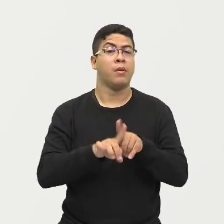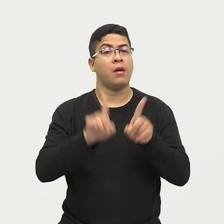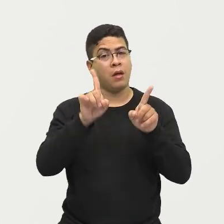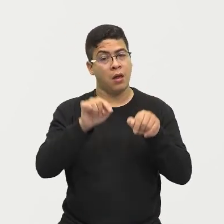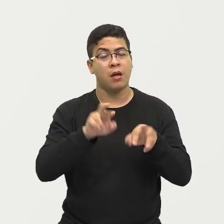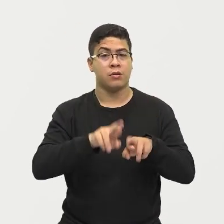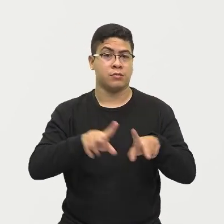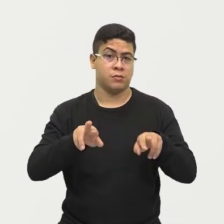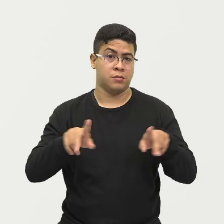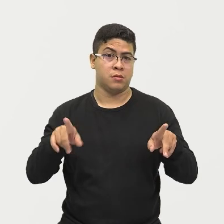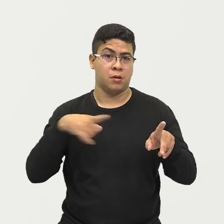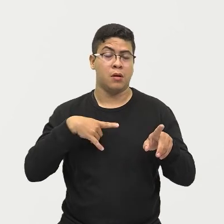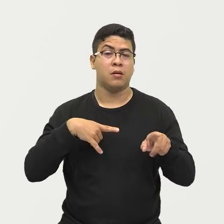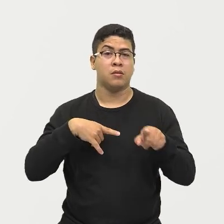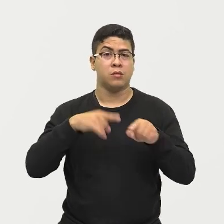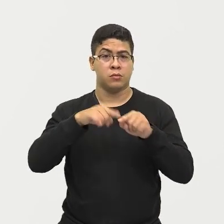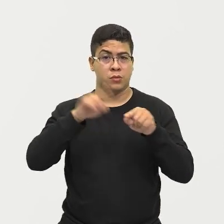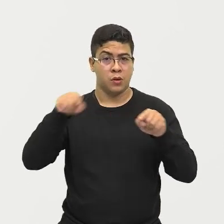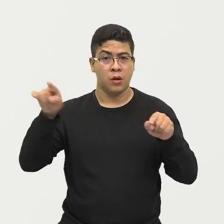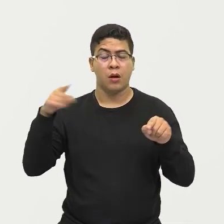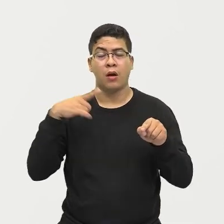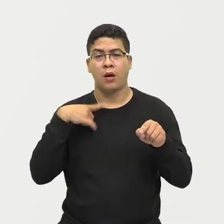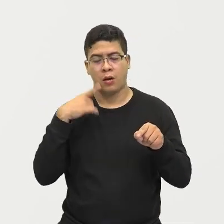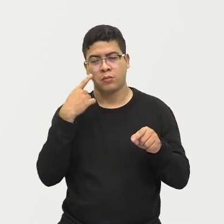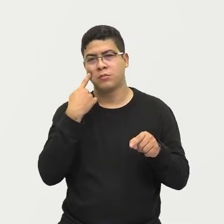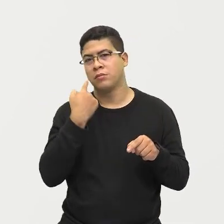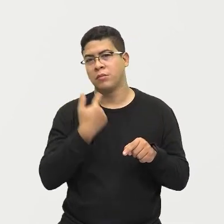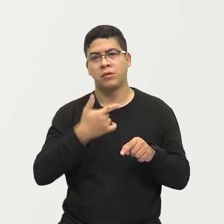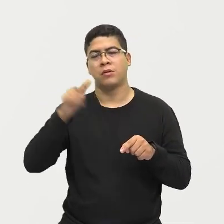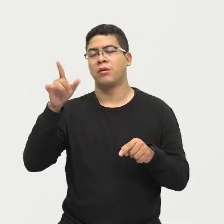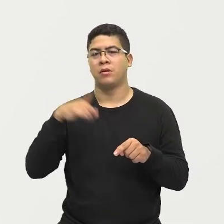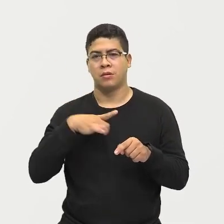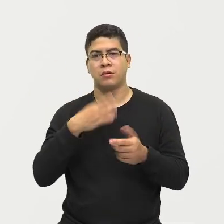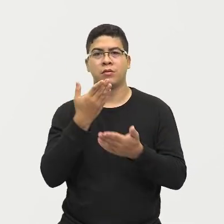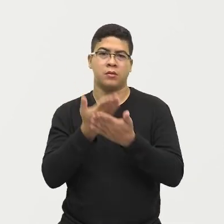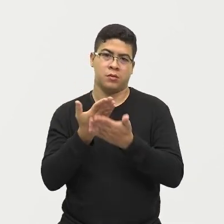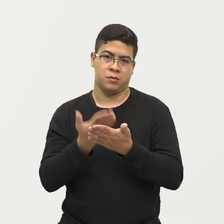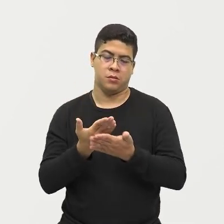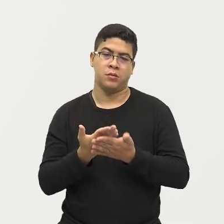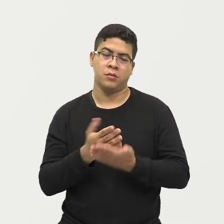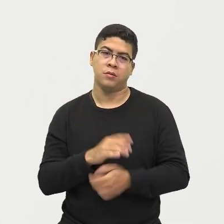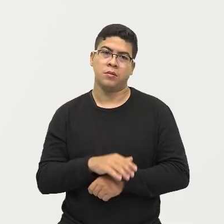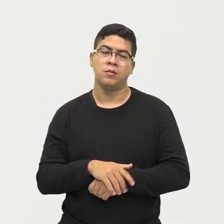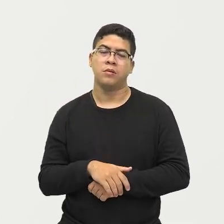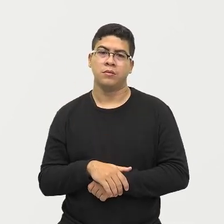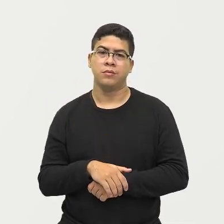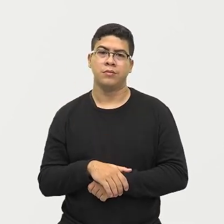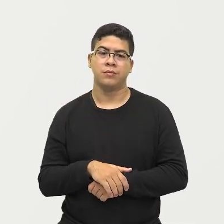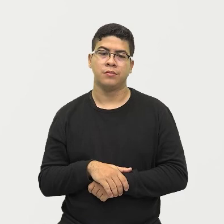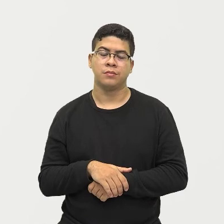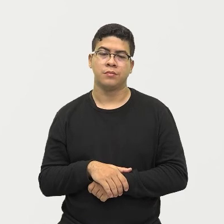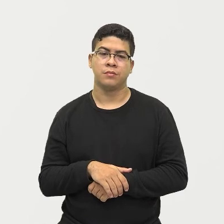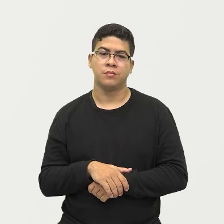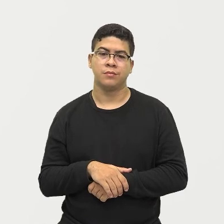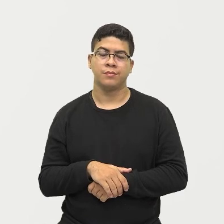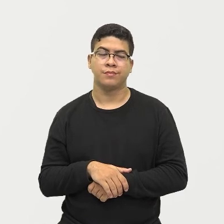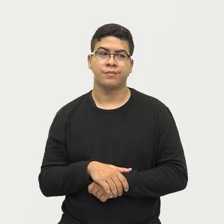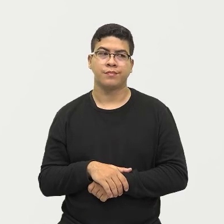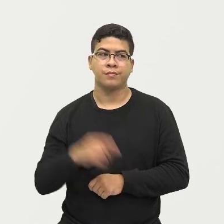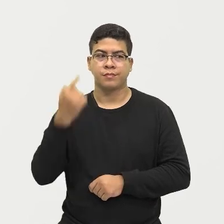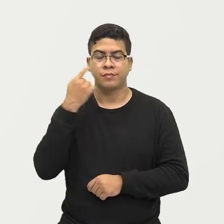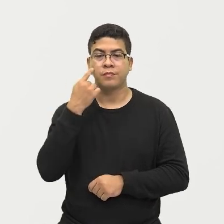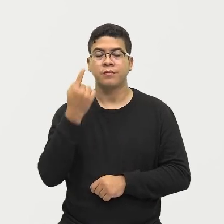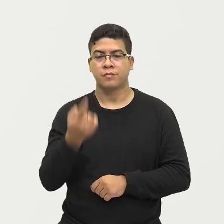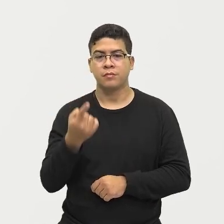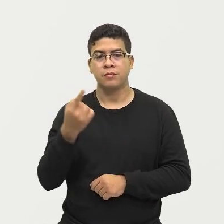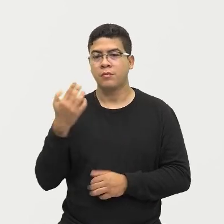isso? Variação linguística. Vamos estudar mais à frente variação linguística, falar um pouquinho ali sobre variação linguística. Então ele vai trazer essa